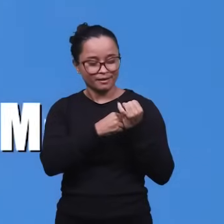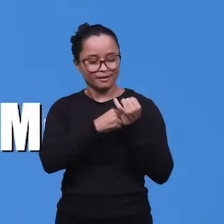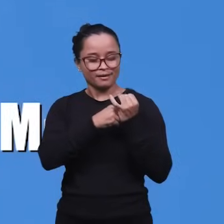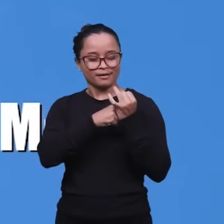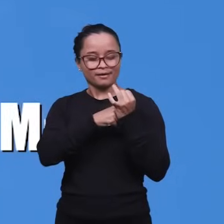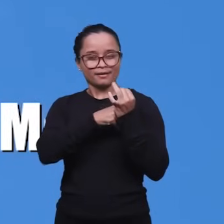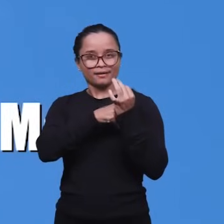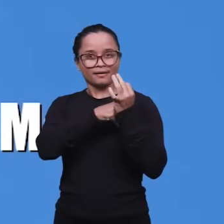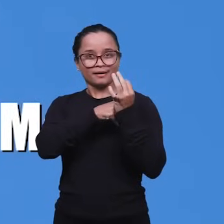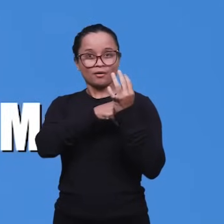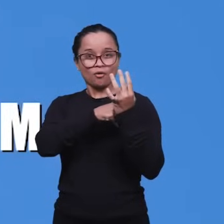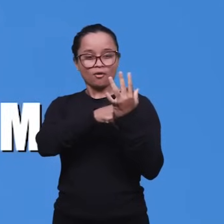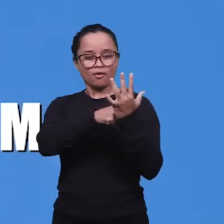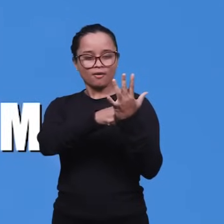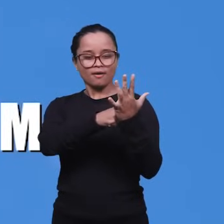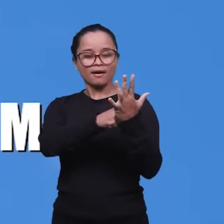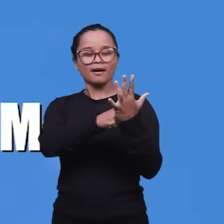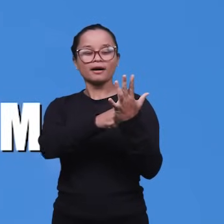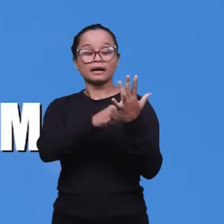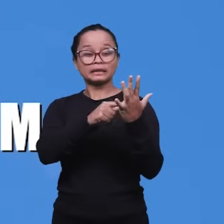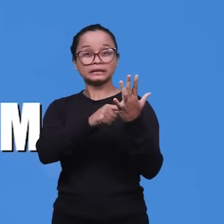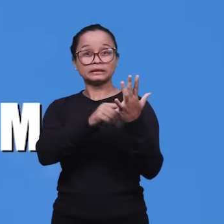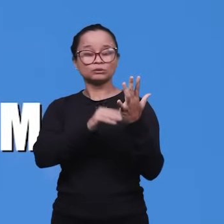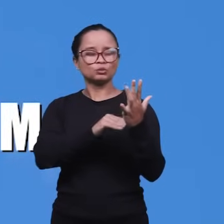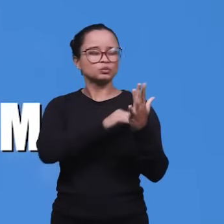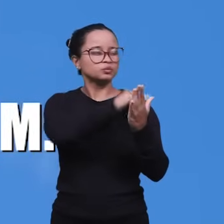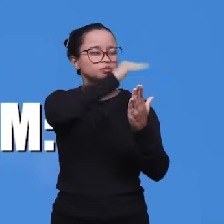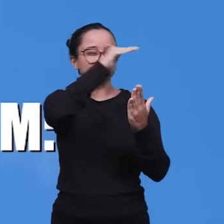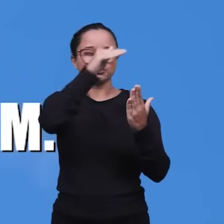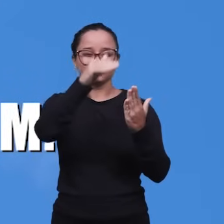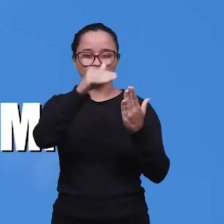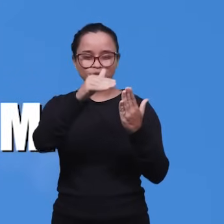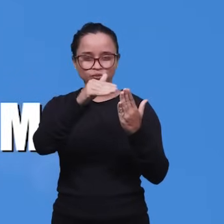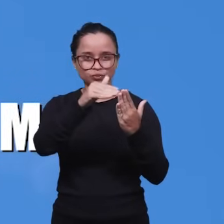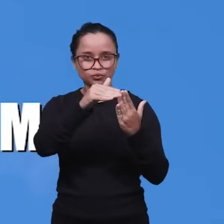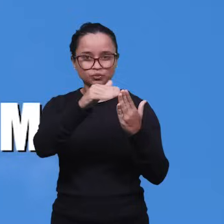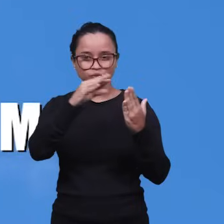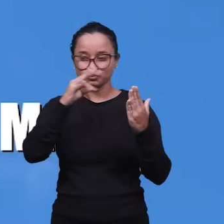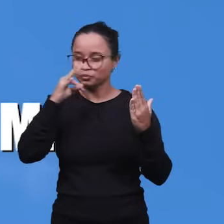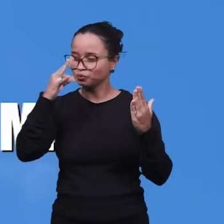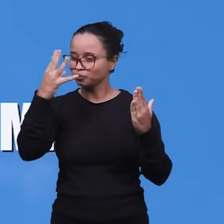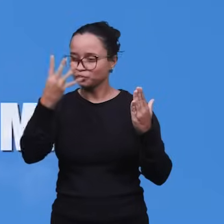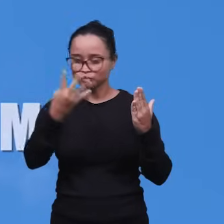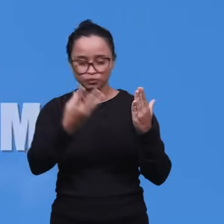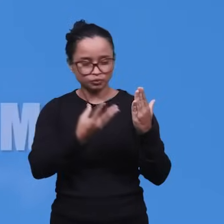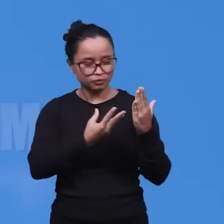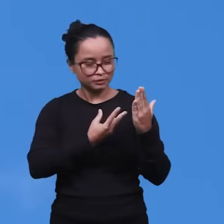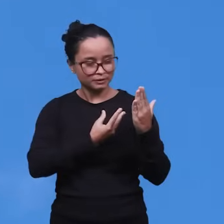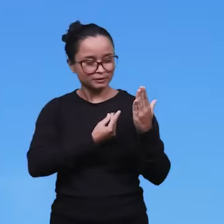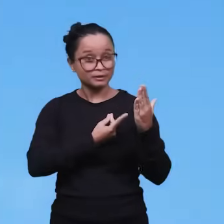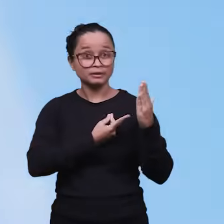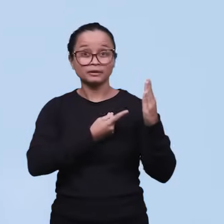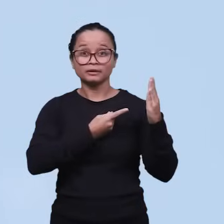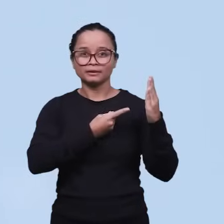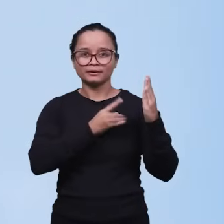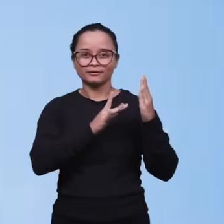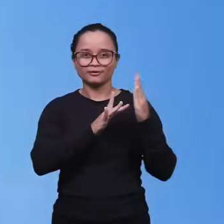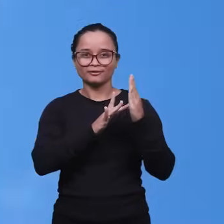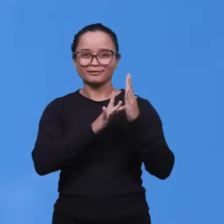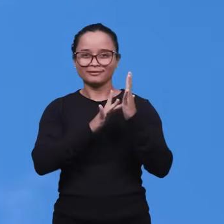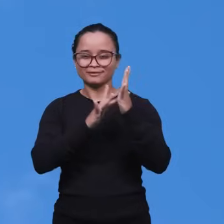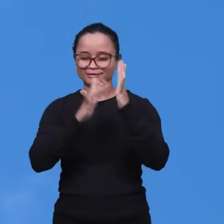Este mistério é tudo pra mim. Jesus.